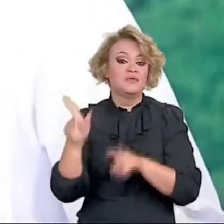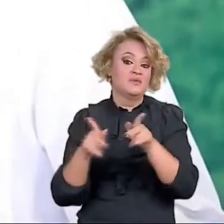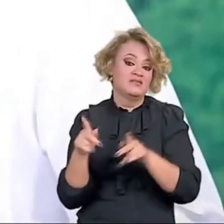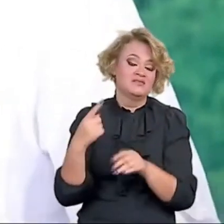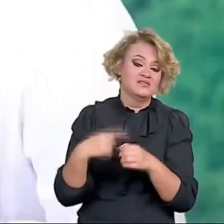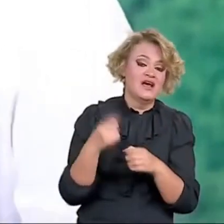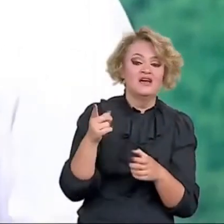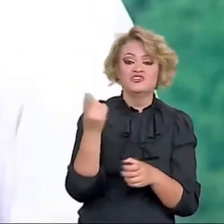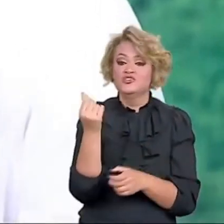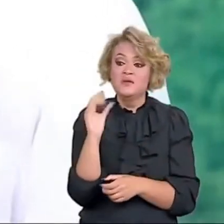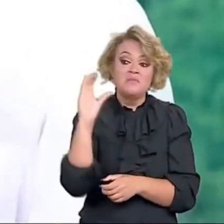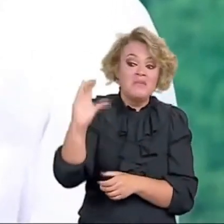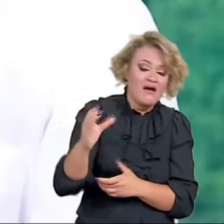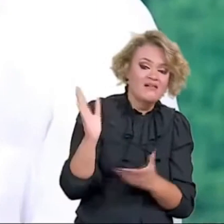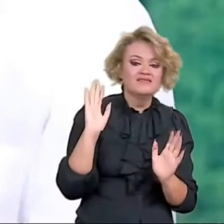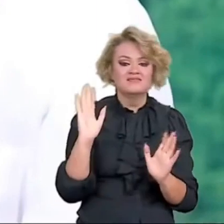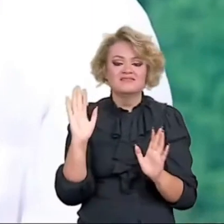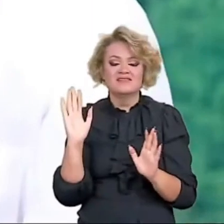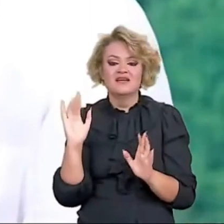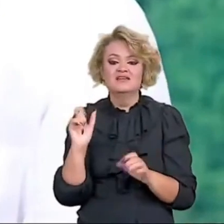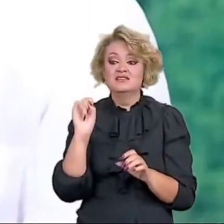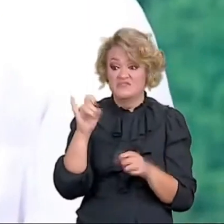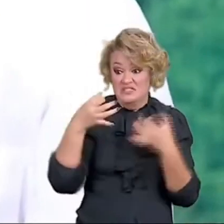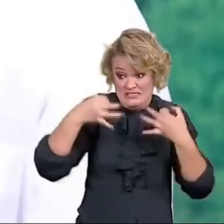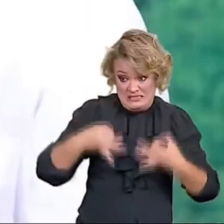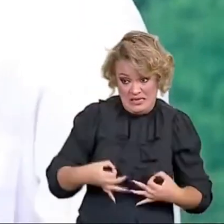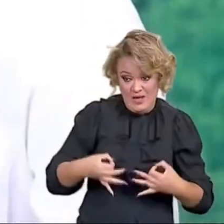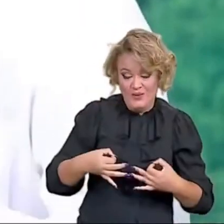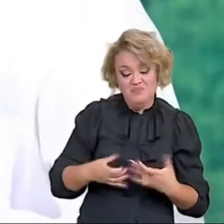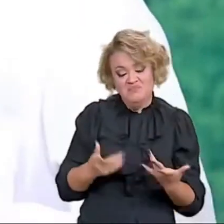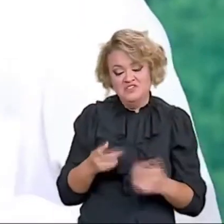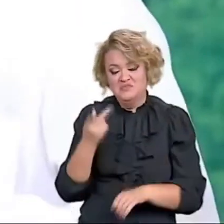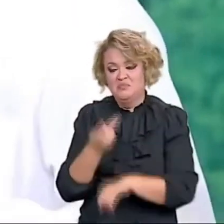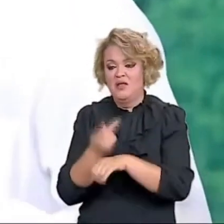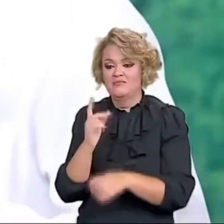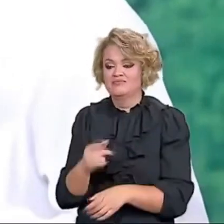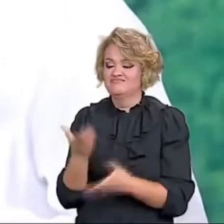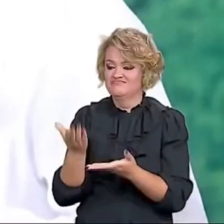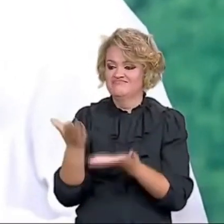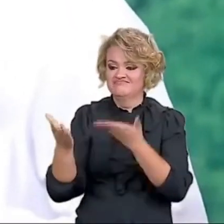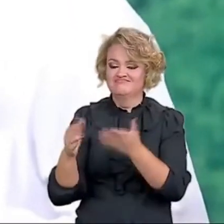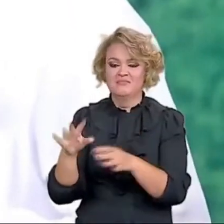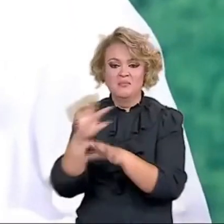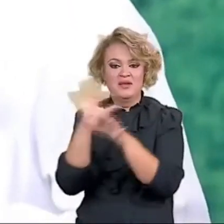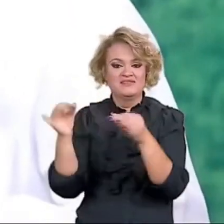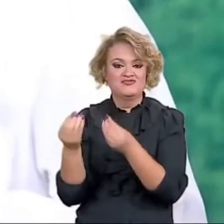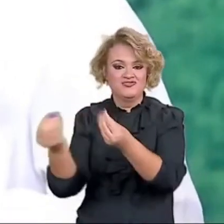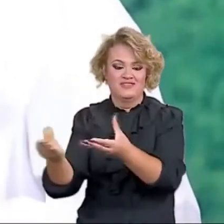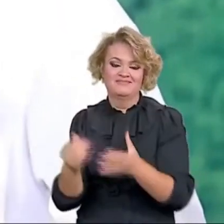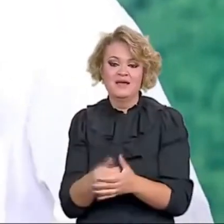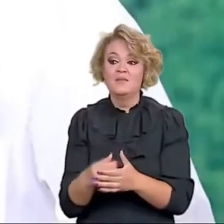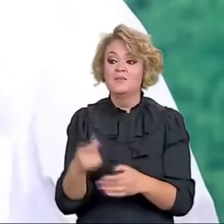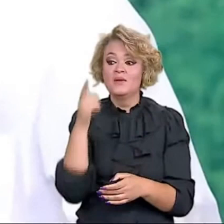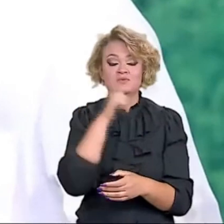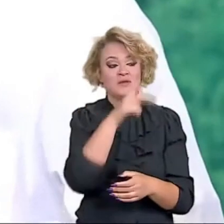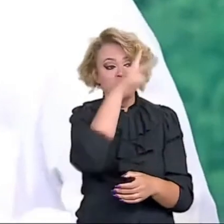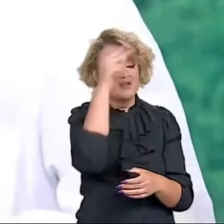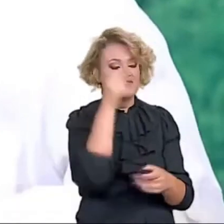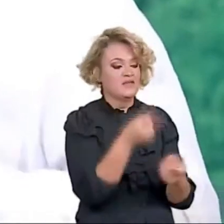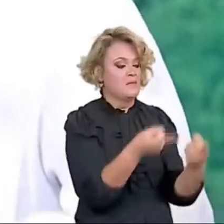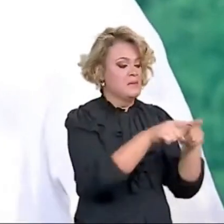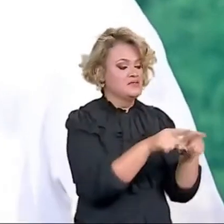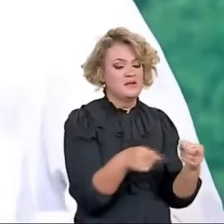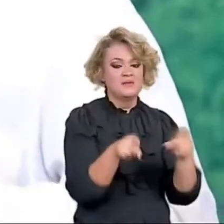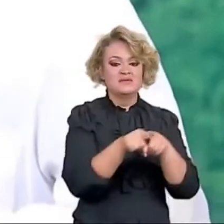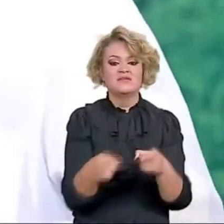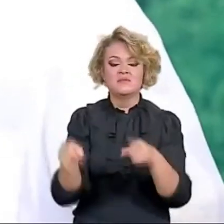de recurso. Quem sabe assim a gente consiga ter todos os prefeitos como aliados para a gente evitar que